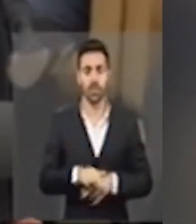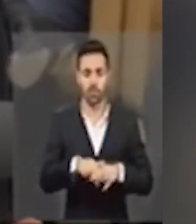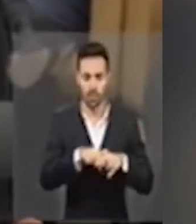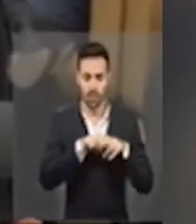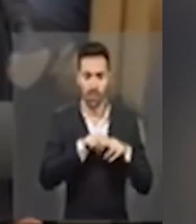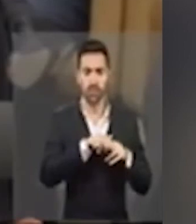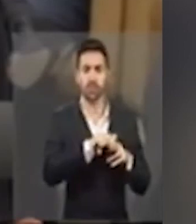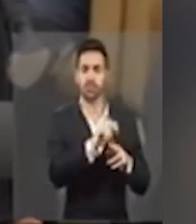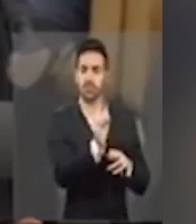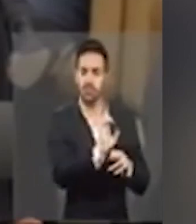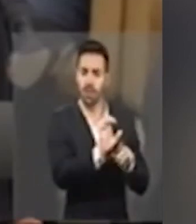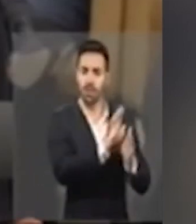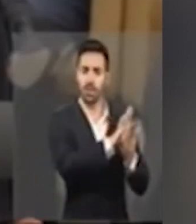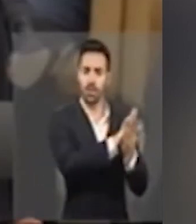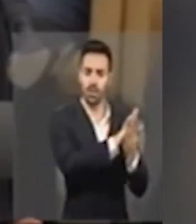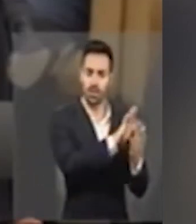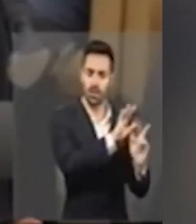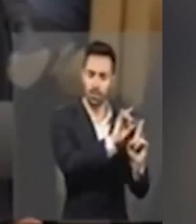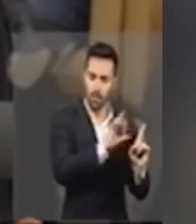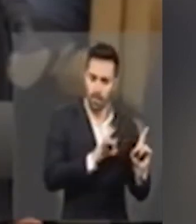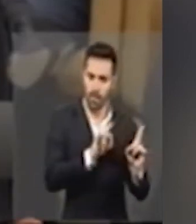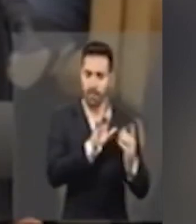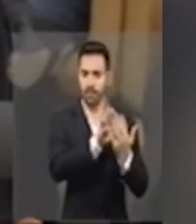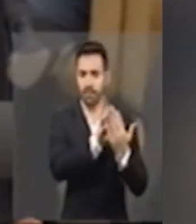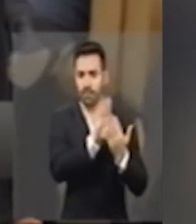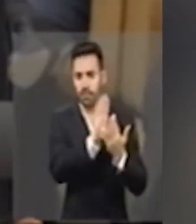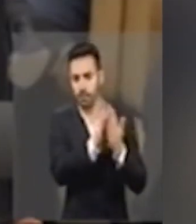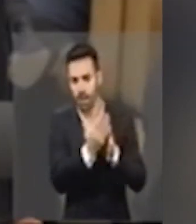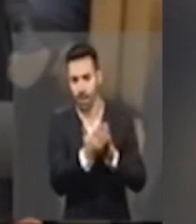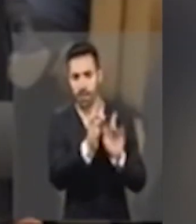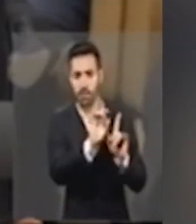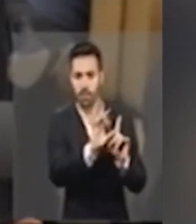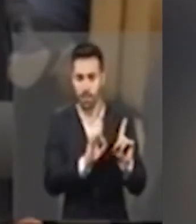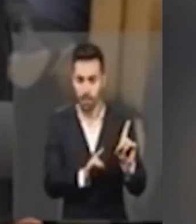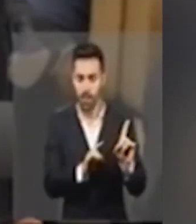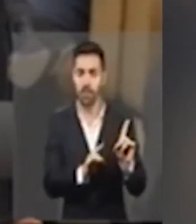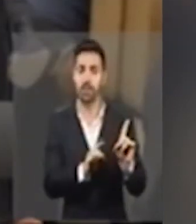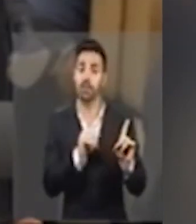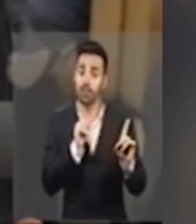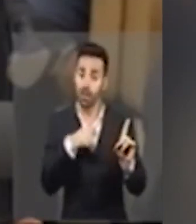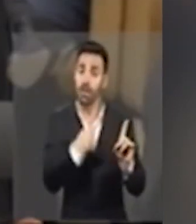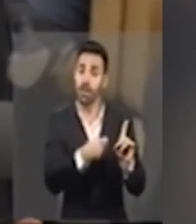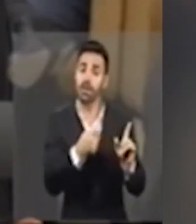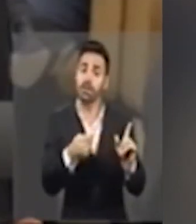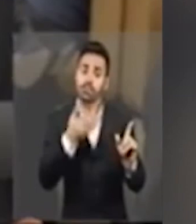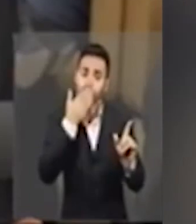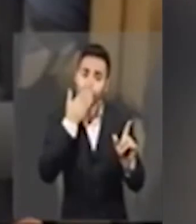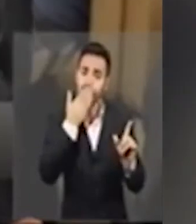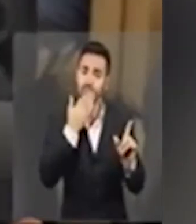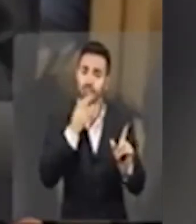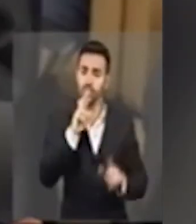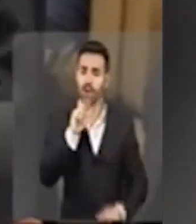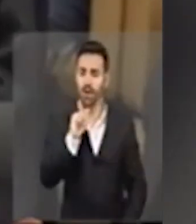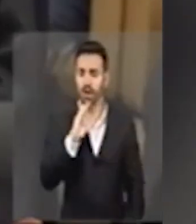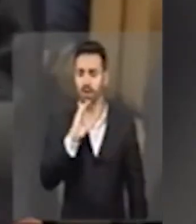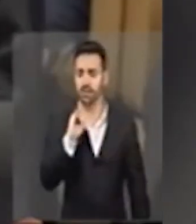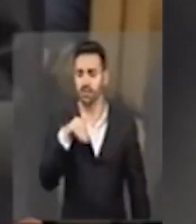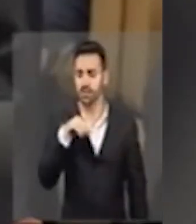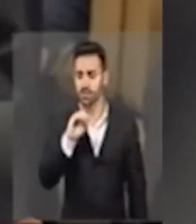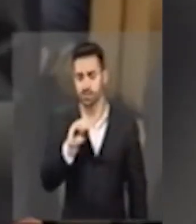a lógica do que é relatado constitui sim espécie do gênero racismo homofobia e transfobia